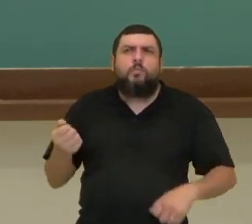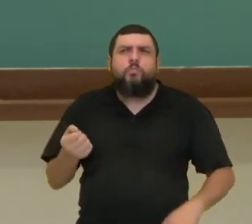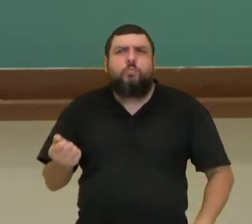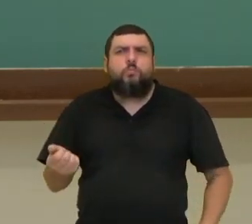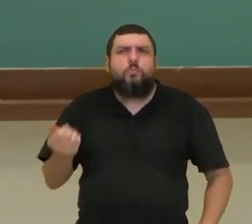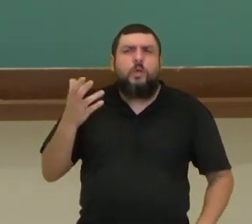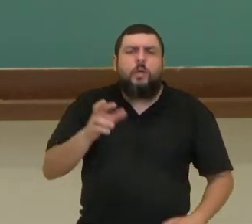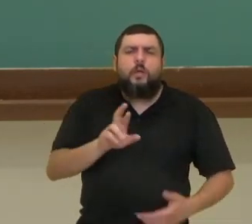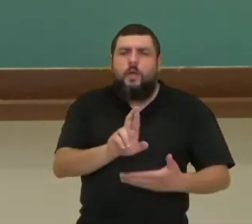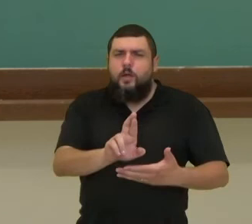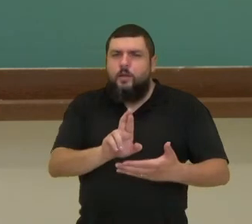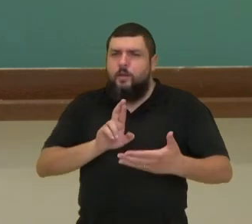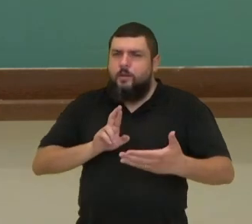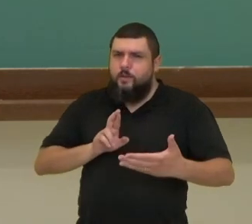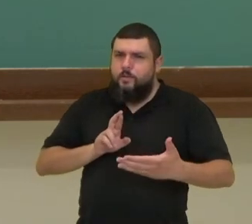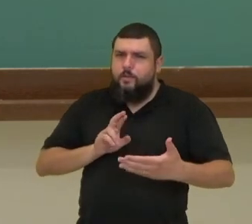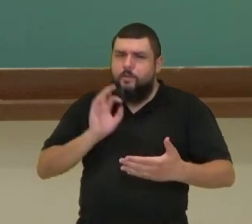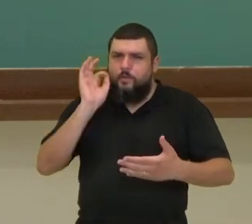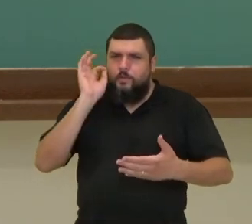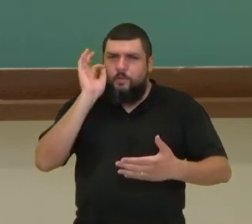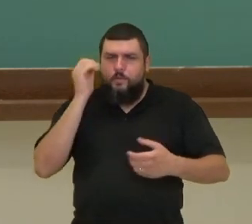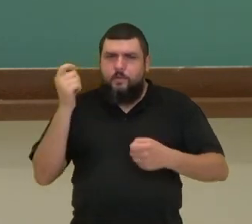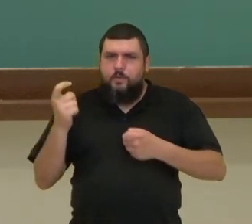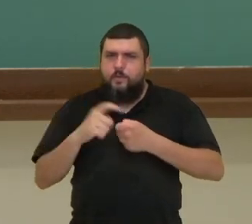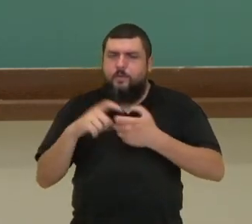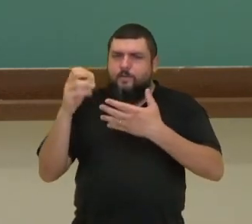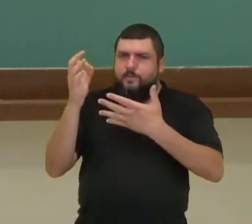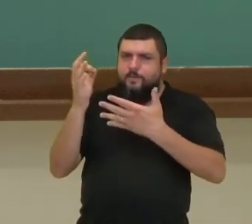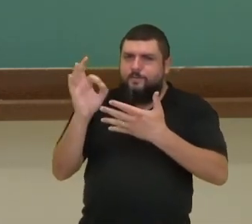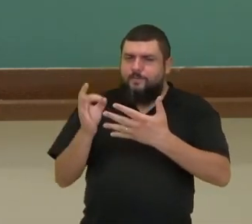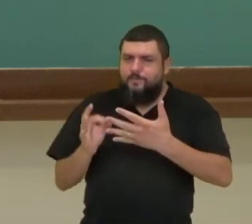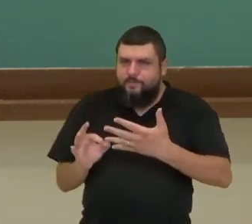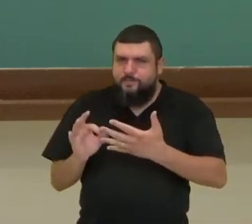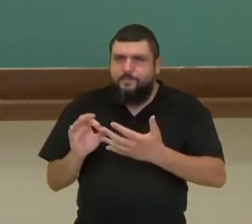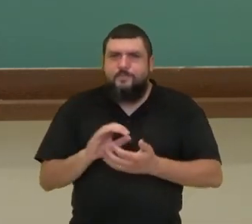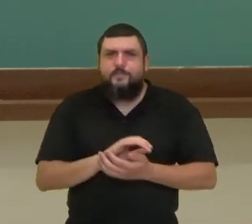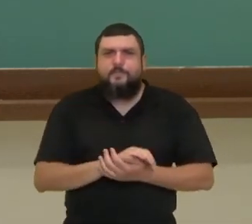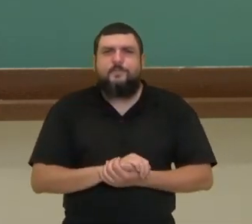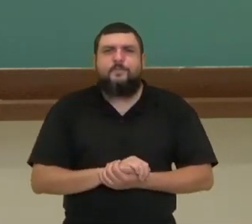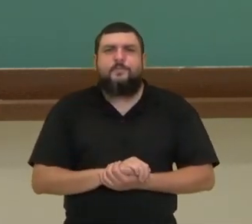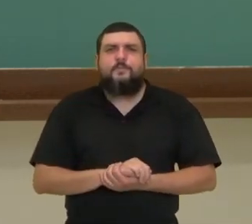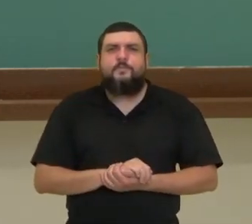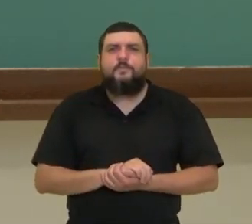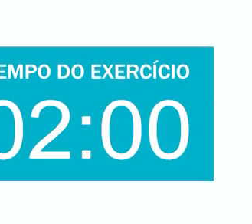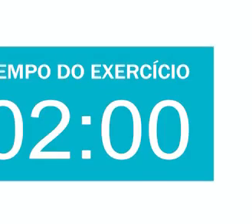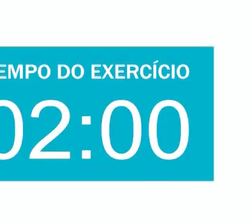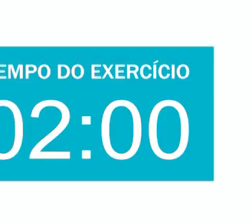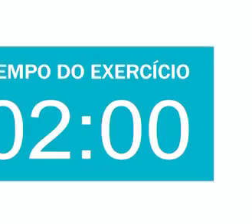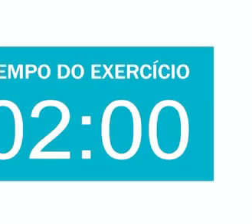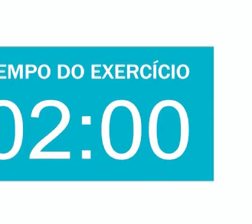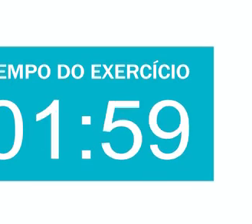e respondam as questões. Na sequência, eu volto para corrigir com vocês.